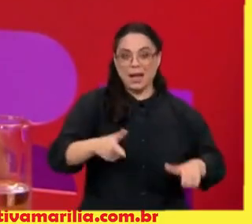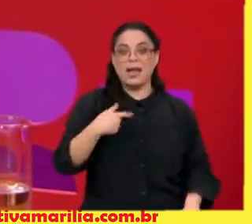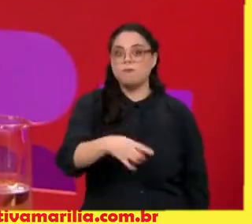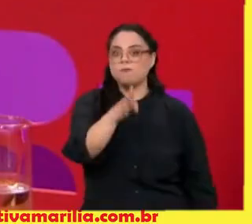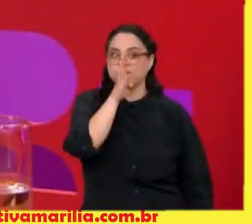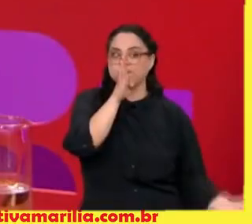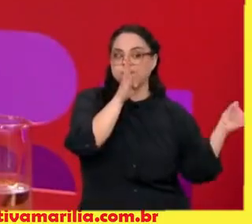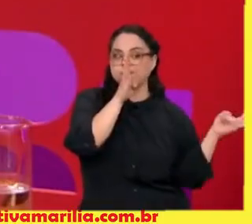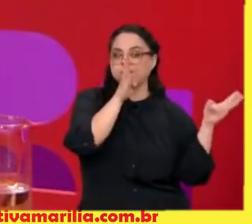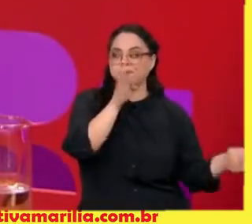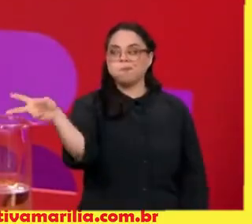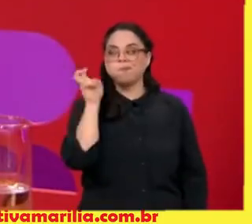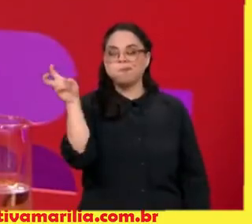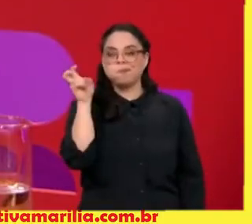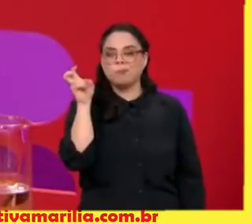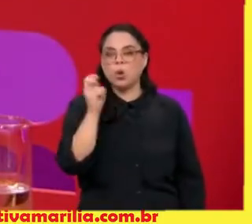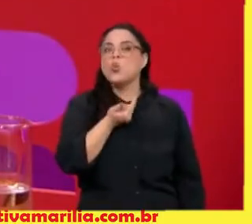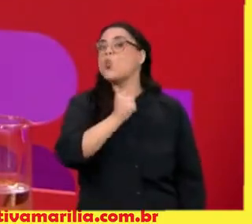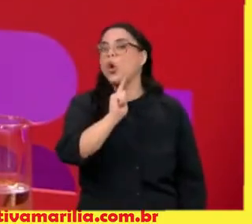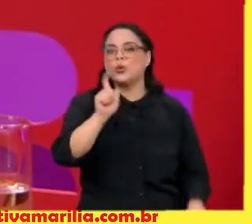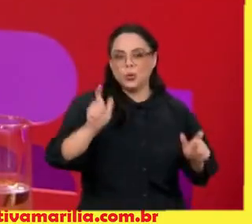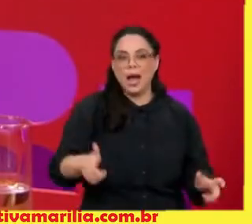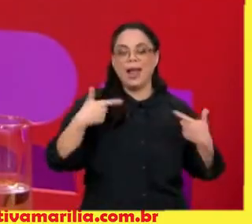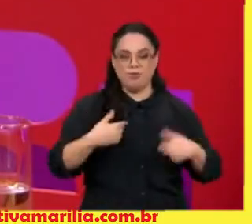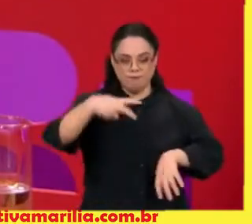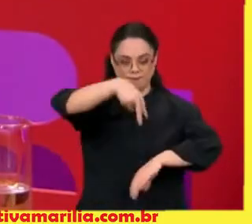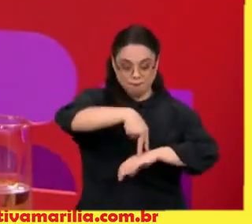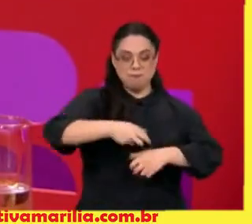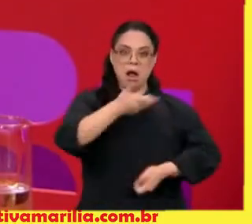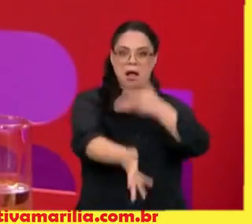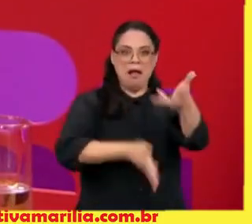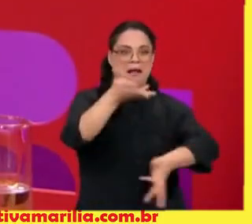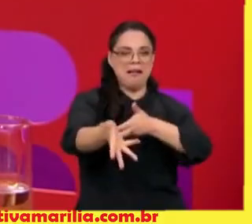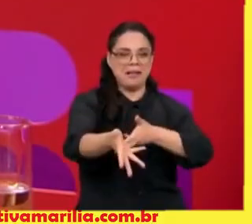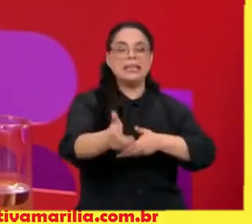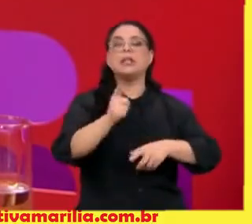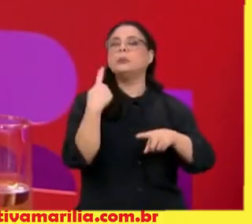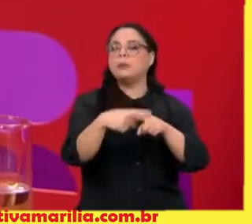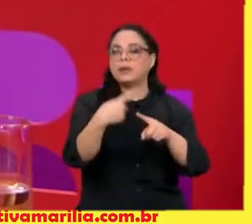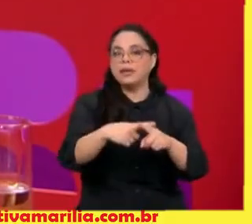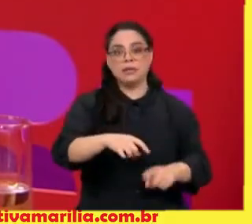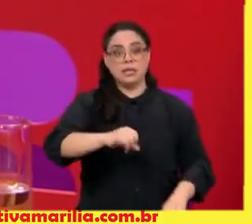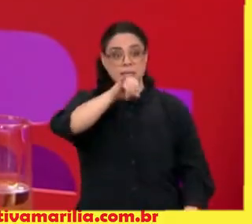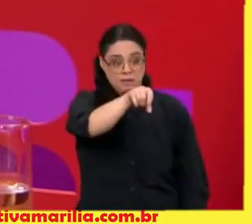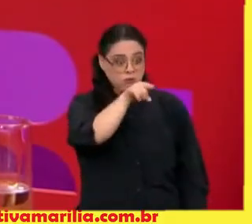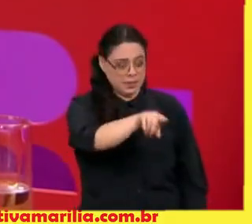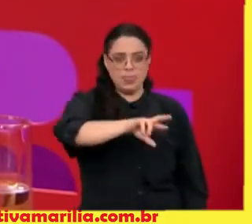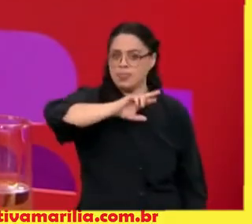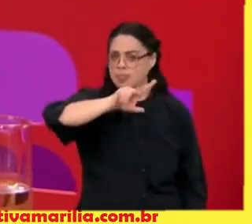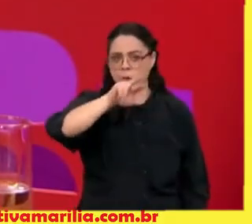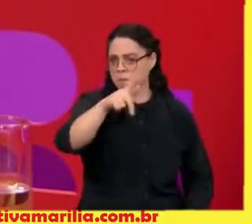estão nesse nicho podem falar consigo entre si, né? Porque daí você se fecha para a